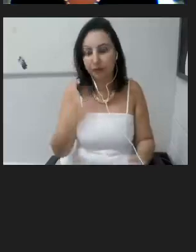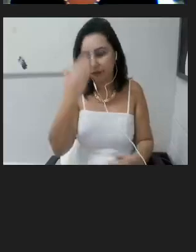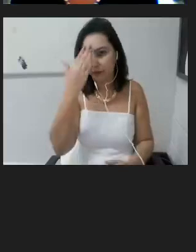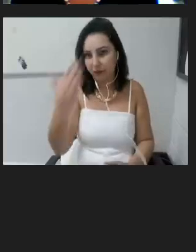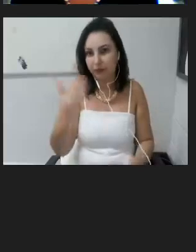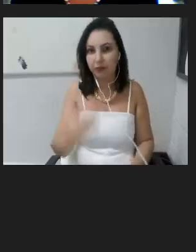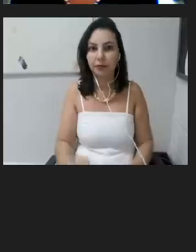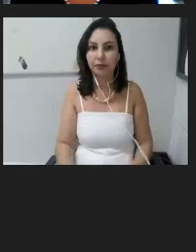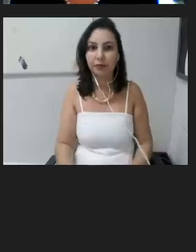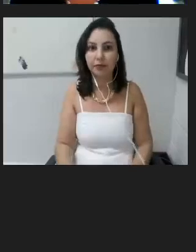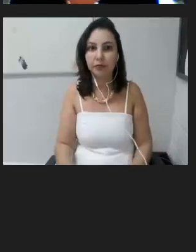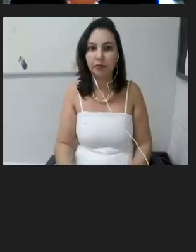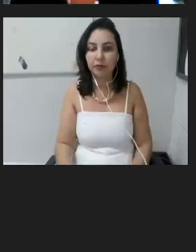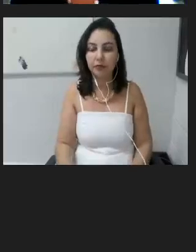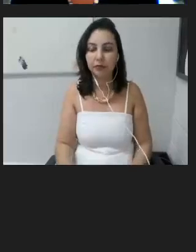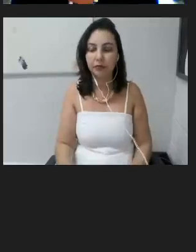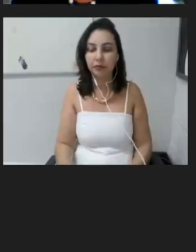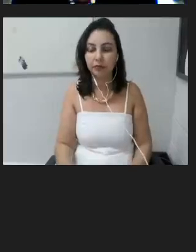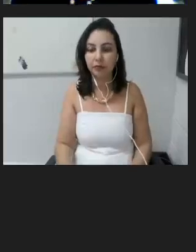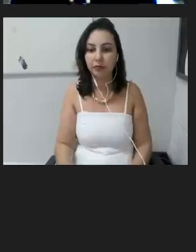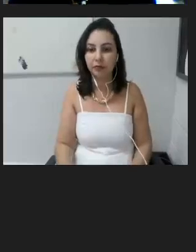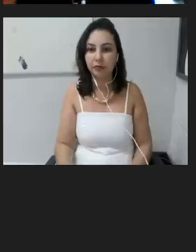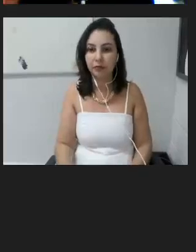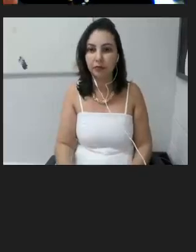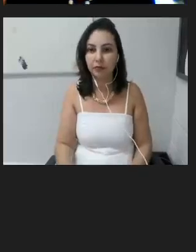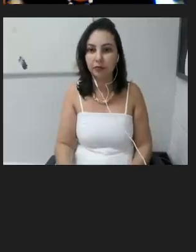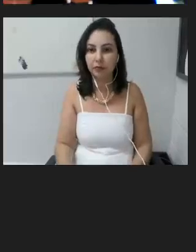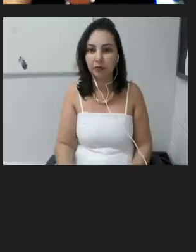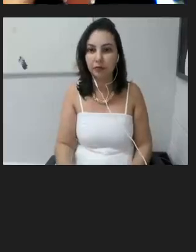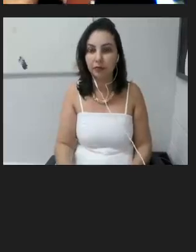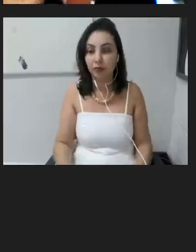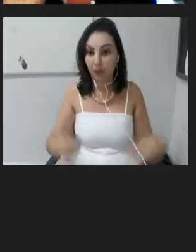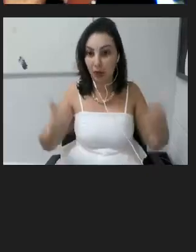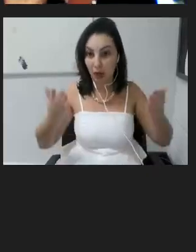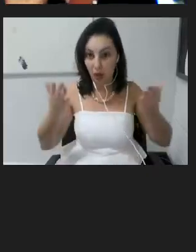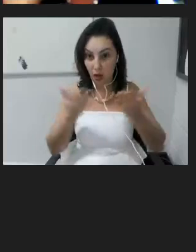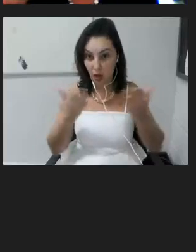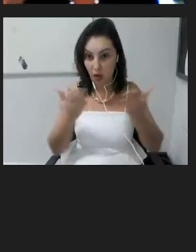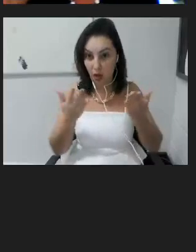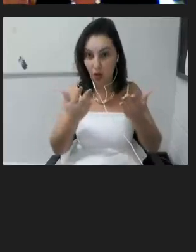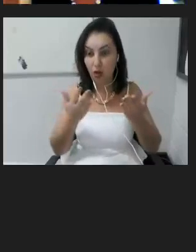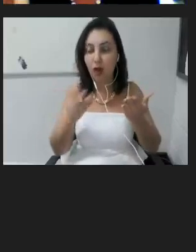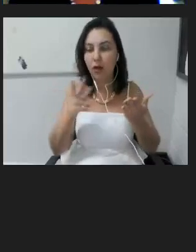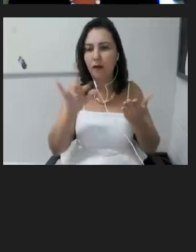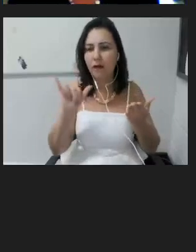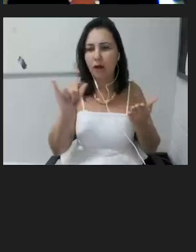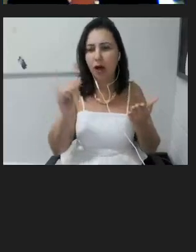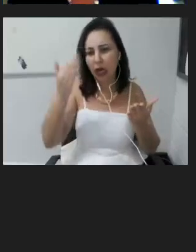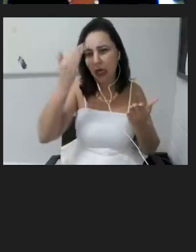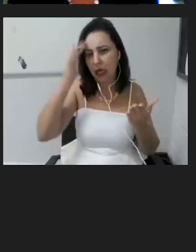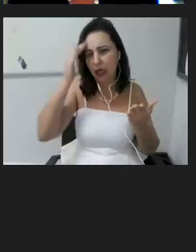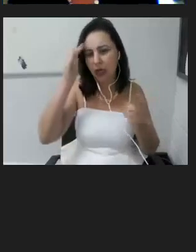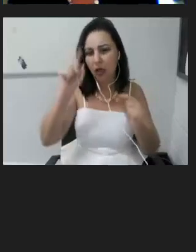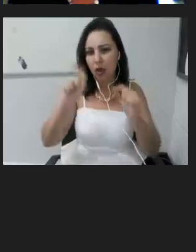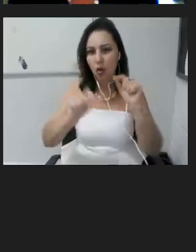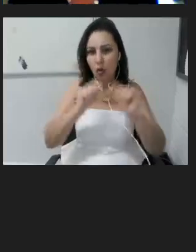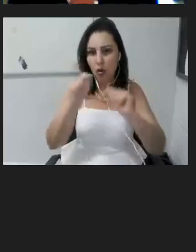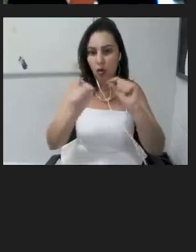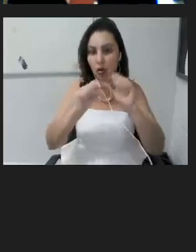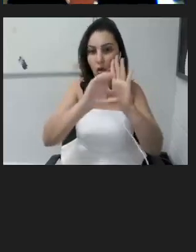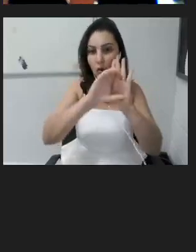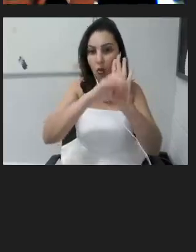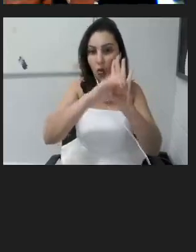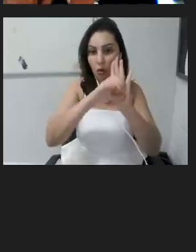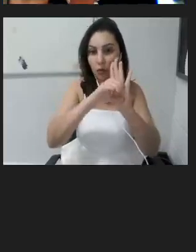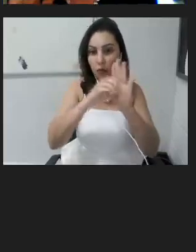Priscila. Ó, agora a gente vai se debruçar para compreender o conceito de saúde